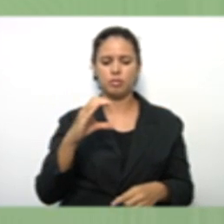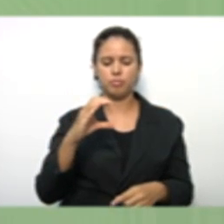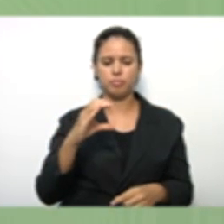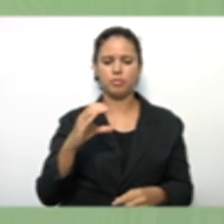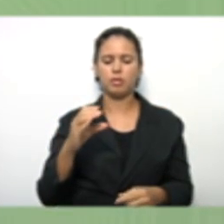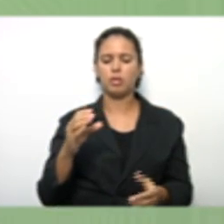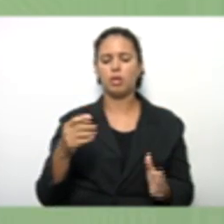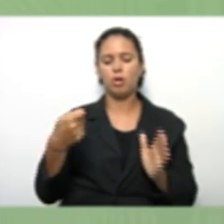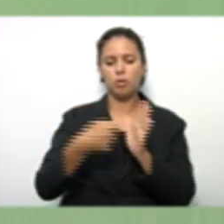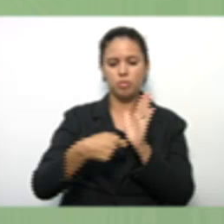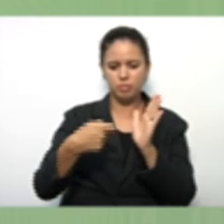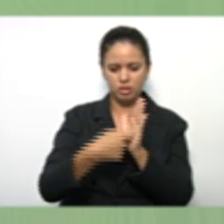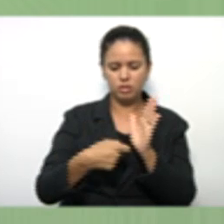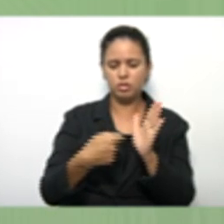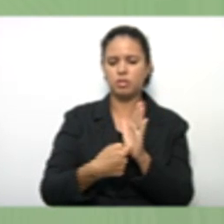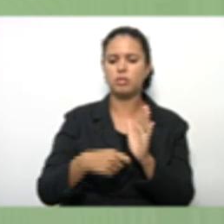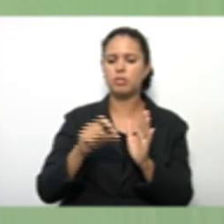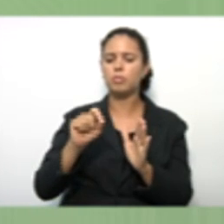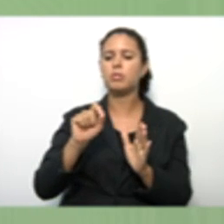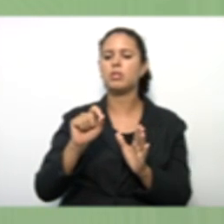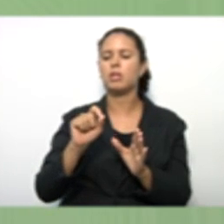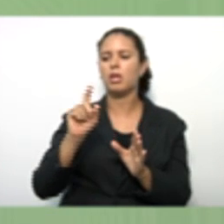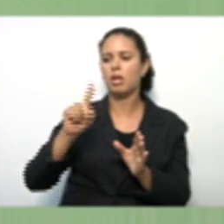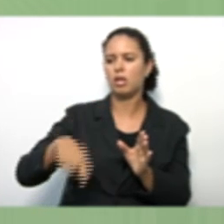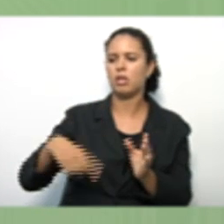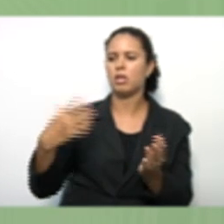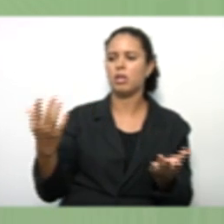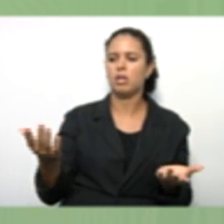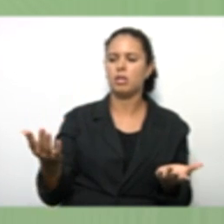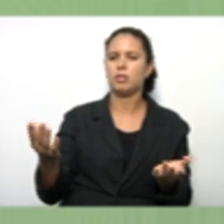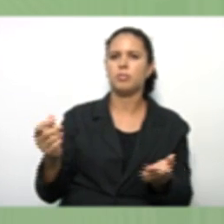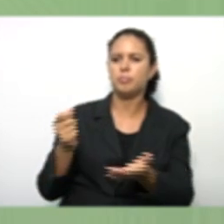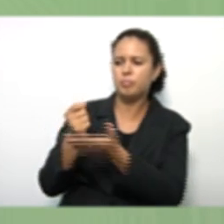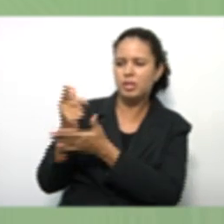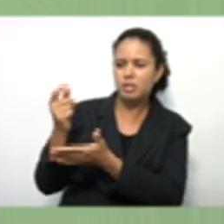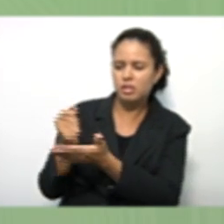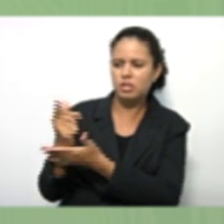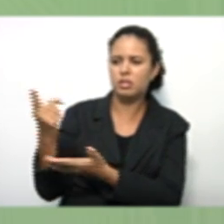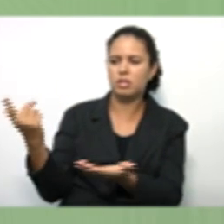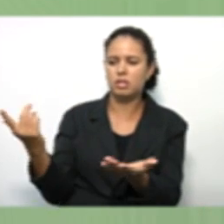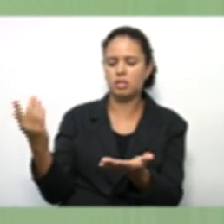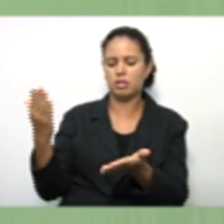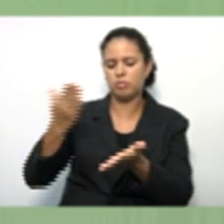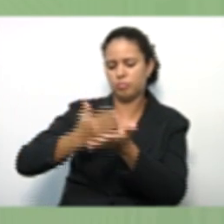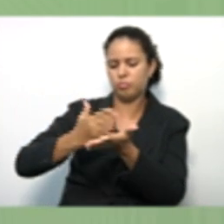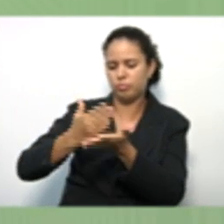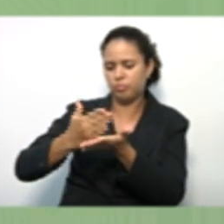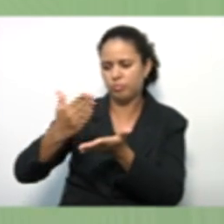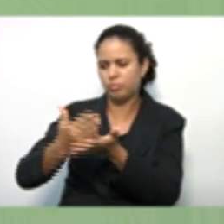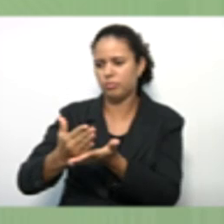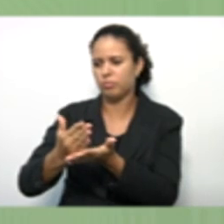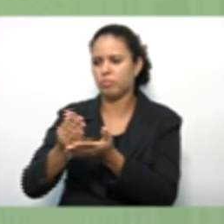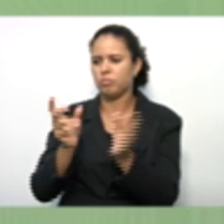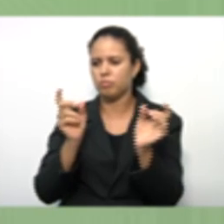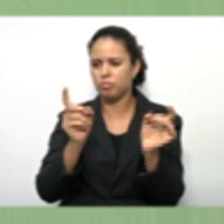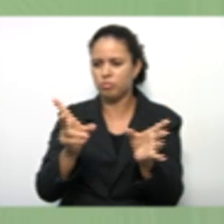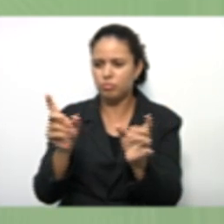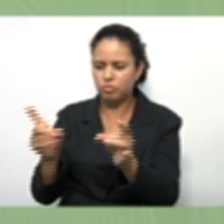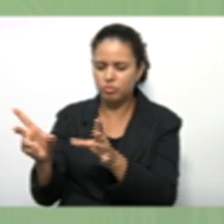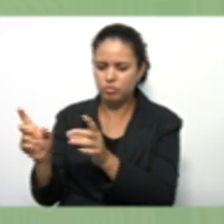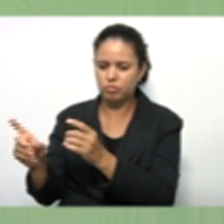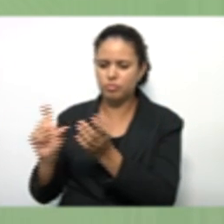Dívidas de quem? Da cooperativa com o terceiro. Direito, o direito de receber um dinheiro.